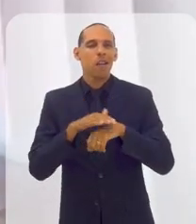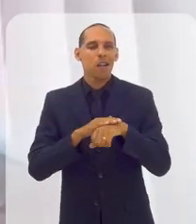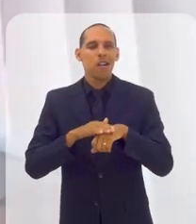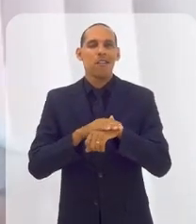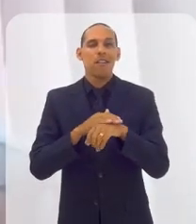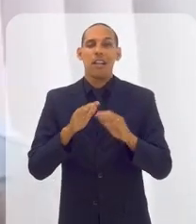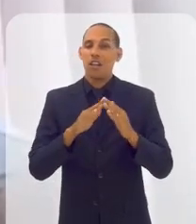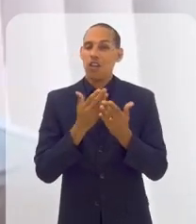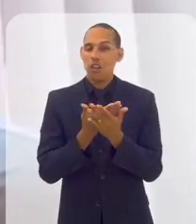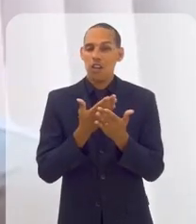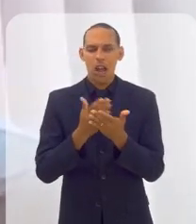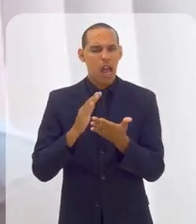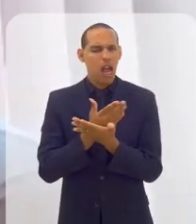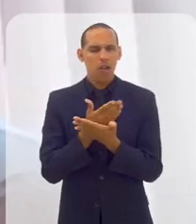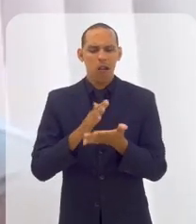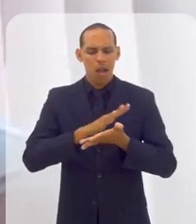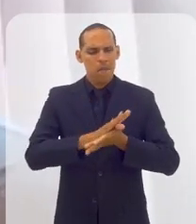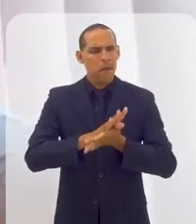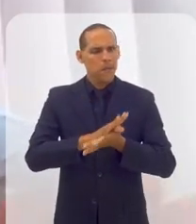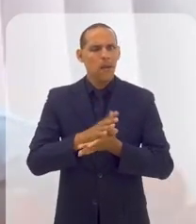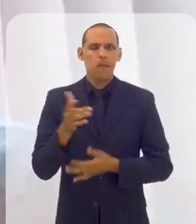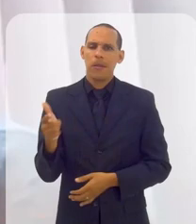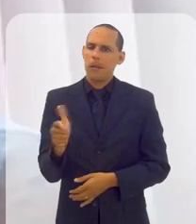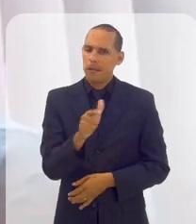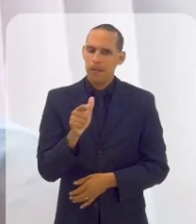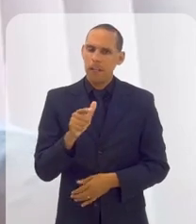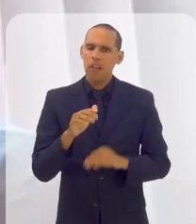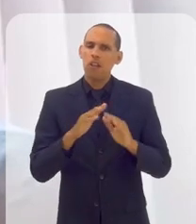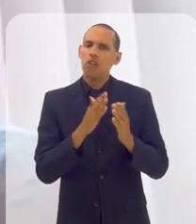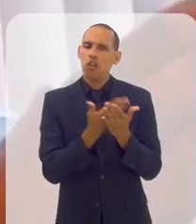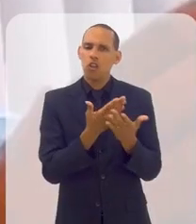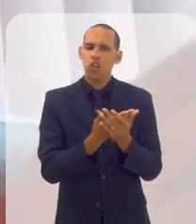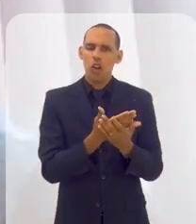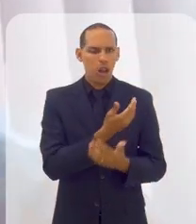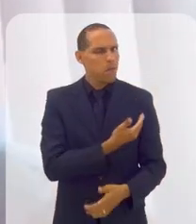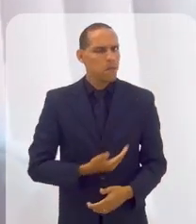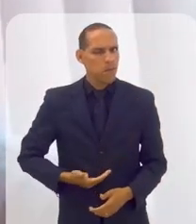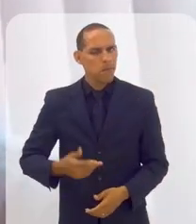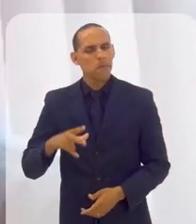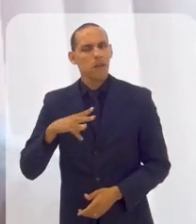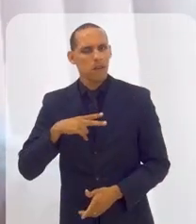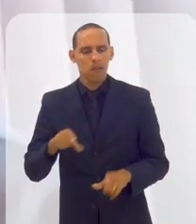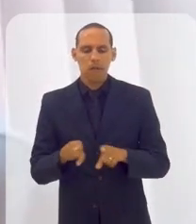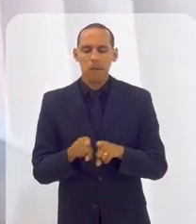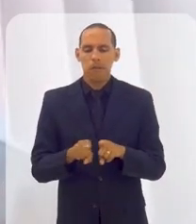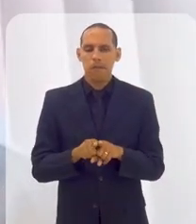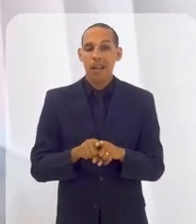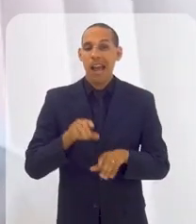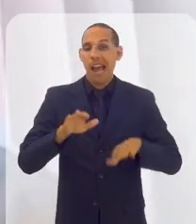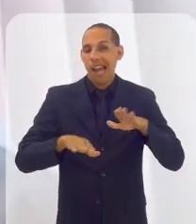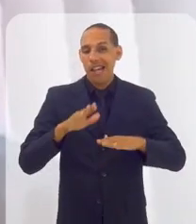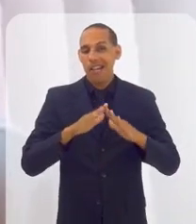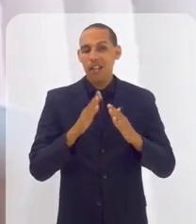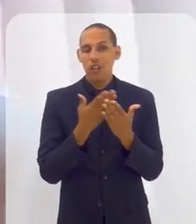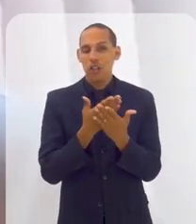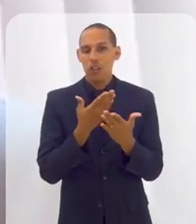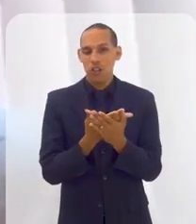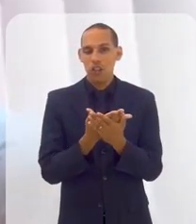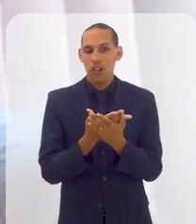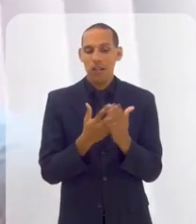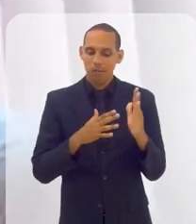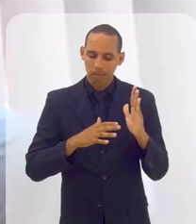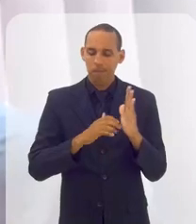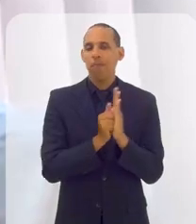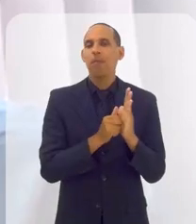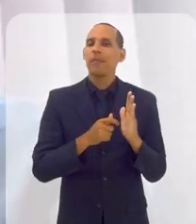algumas escolas e a gente não tem preconceito, o nosso diálogo é com escolas públicas e com escolas privadas. Às vezes, a